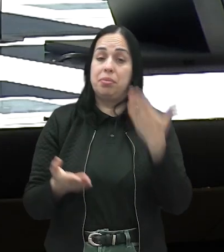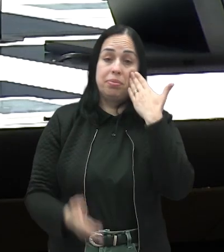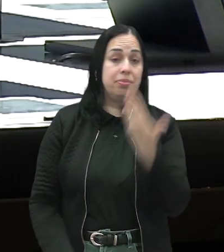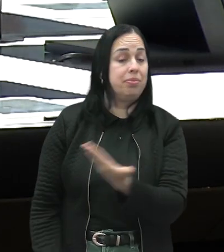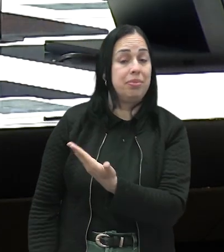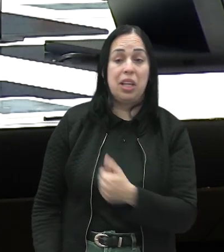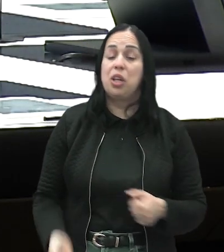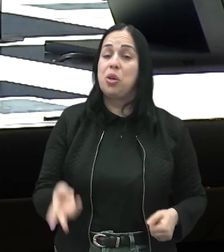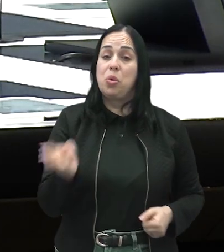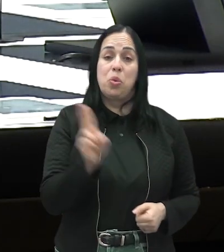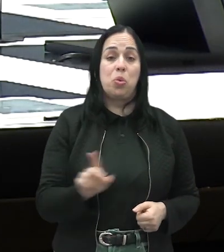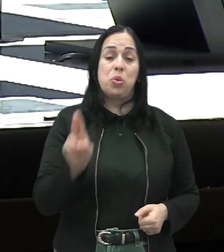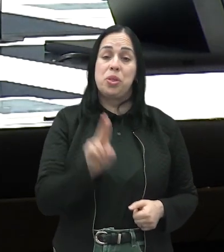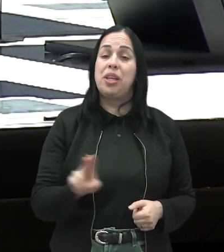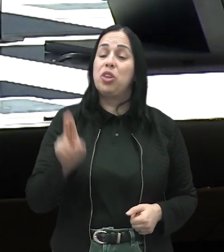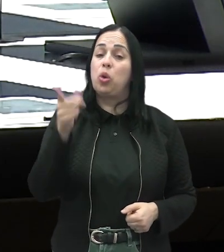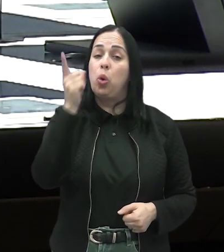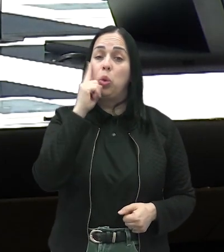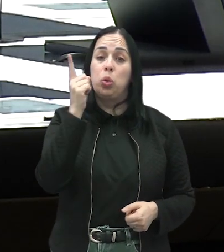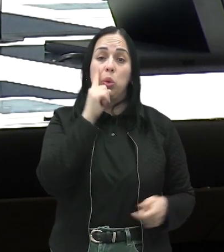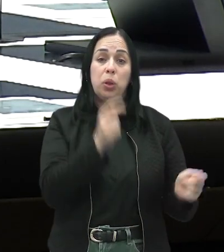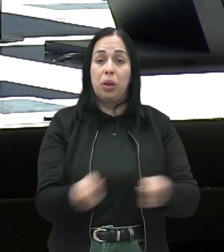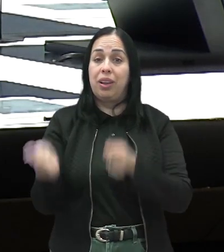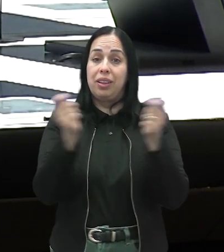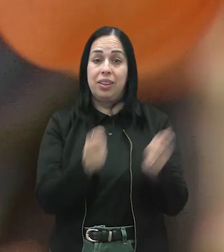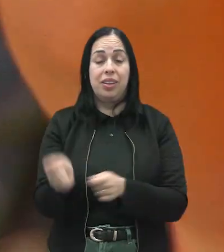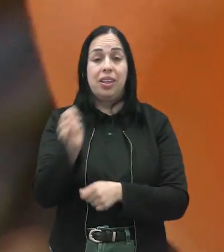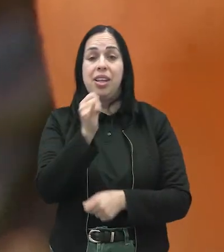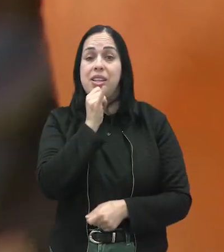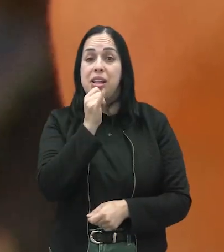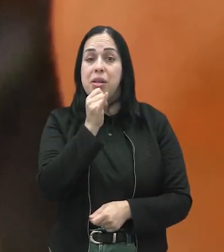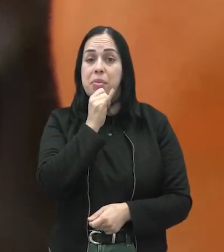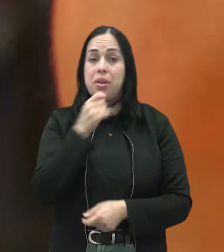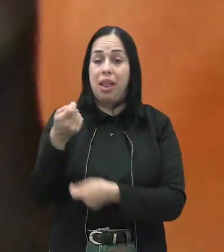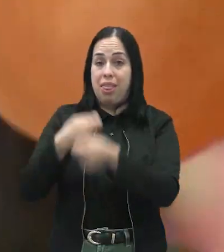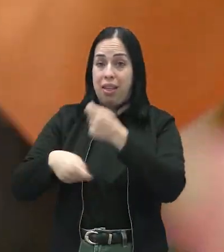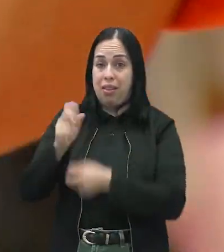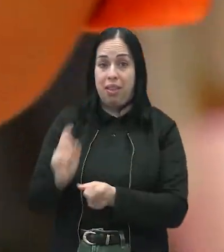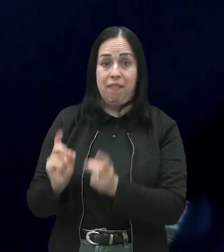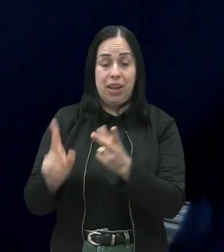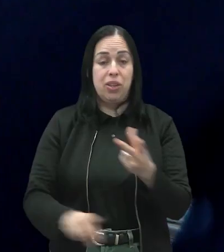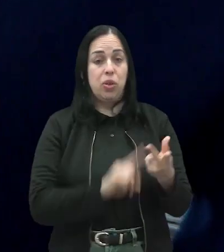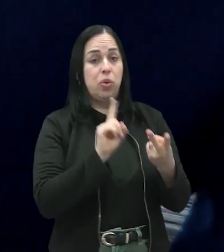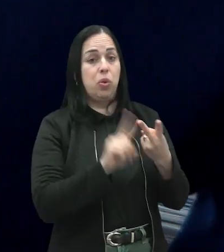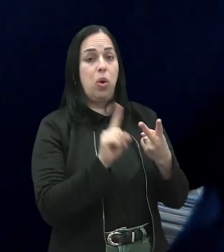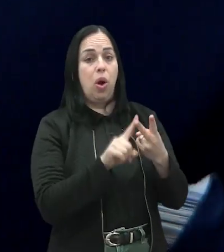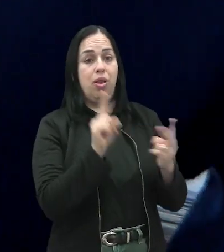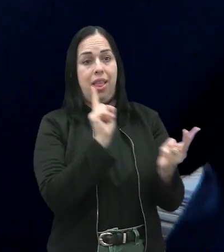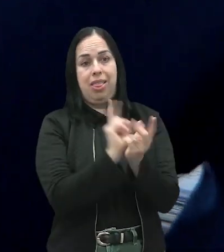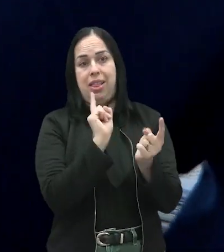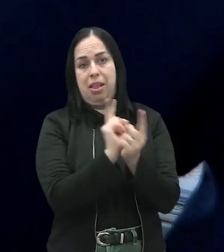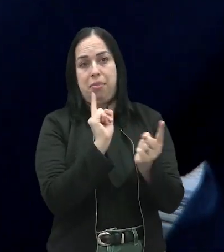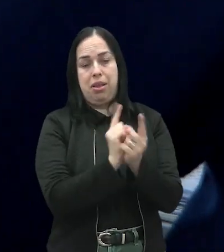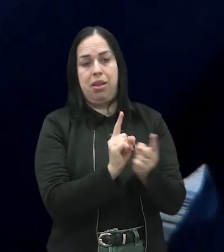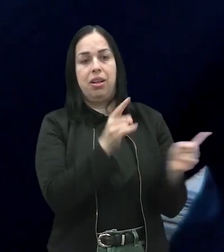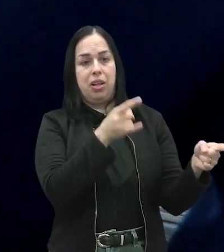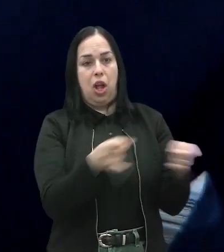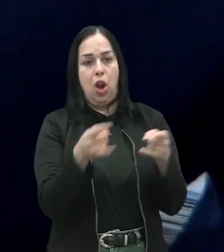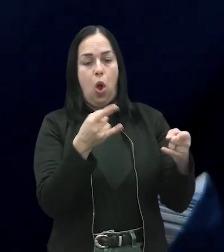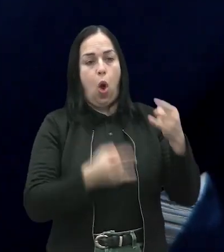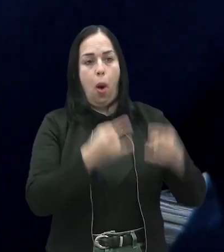que estão presentes no nosso cotidiano em várias soluções, como no comércio eletrônico ou nos atendimentos em